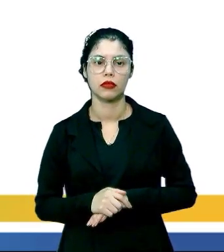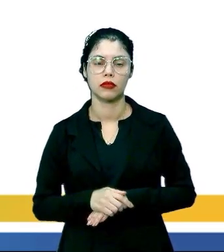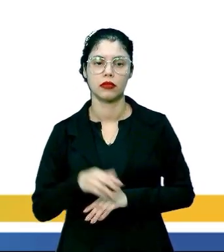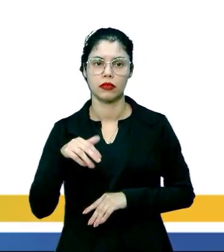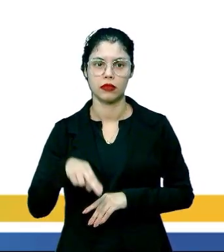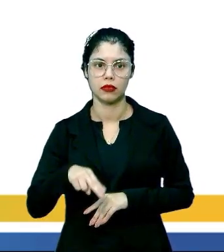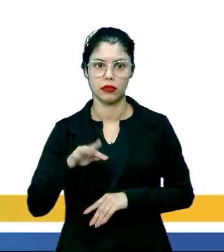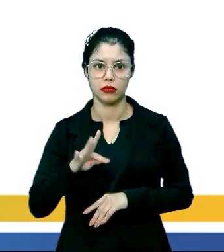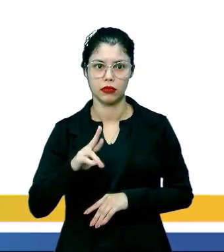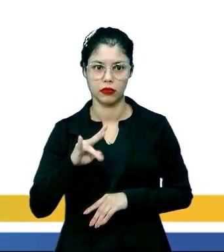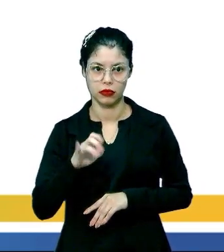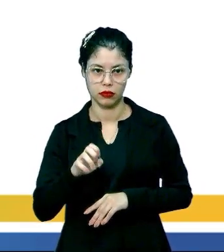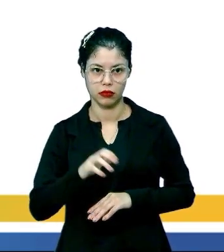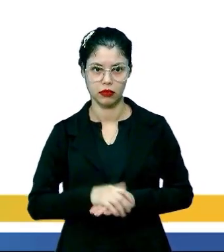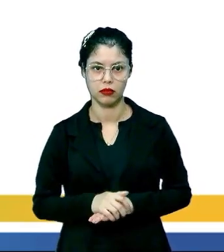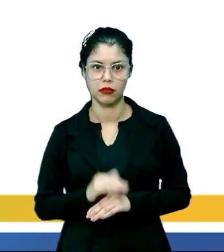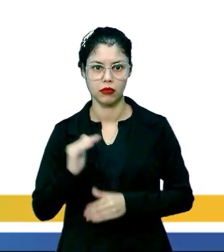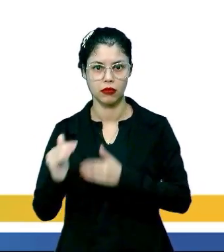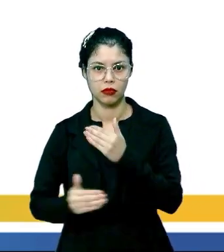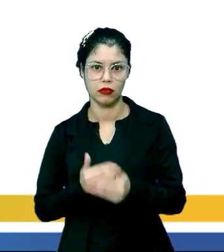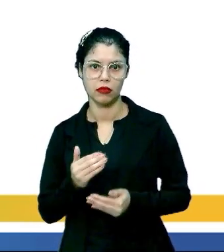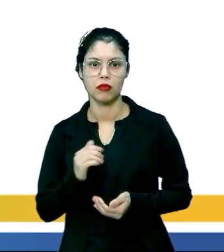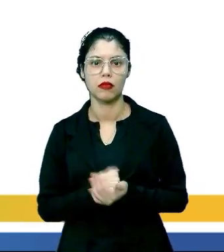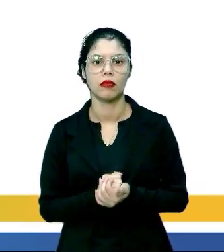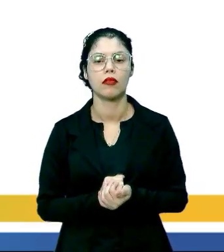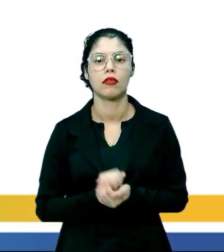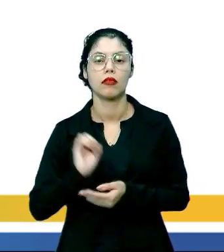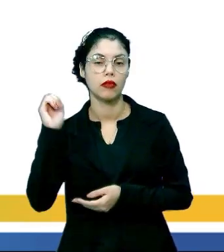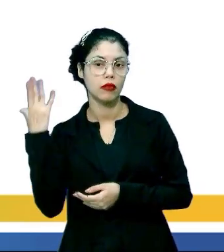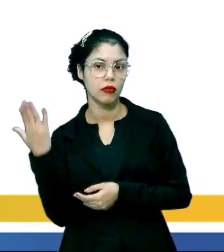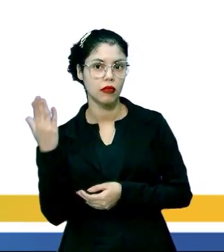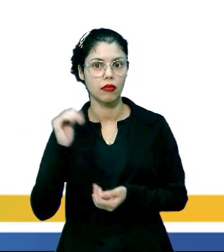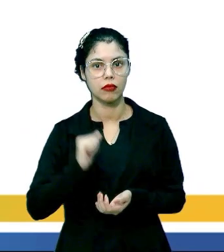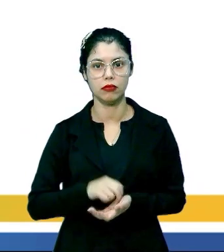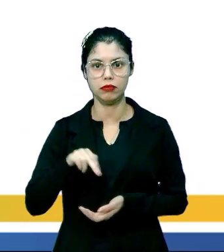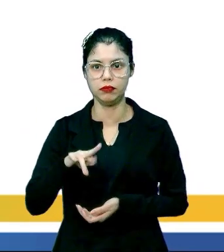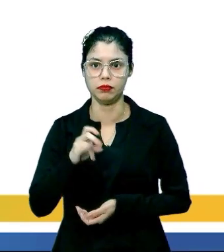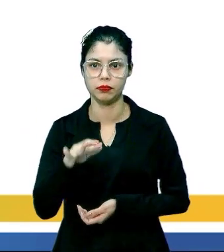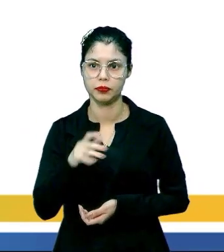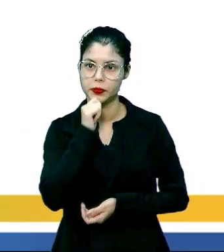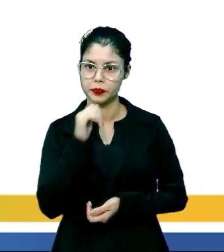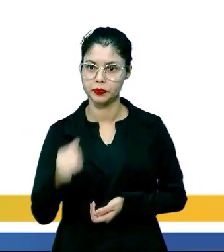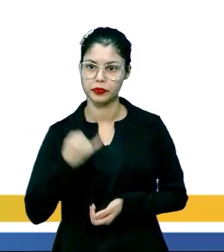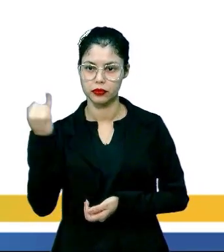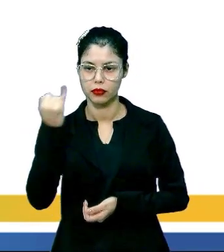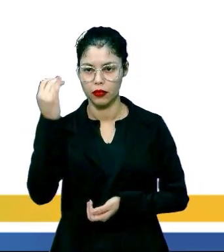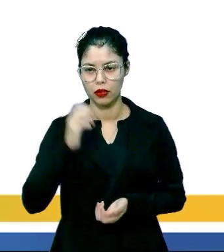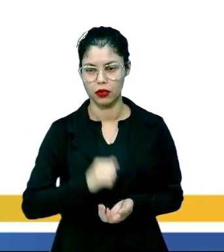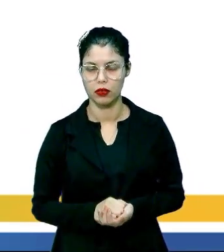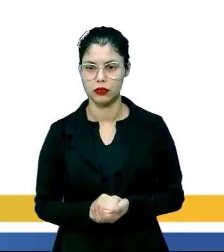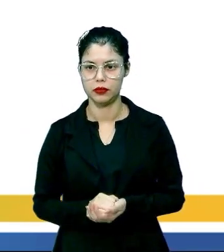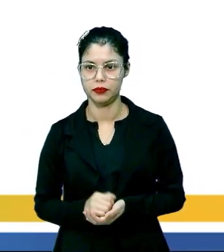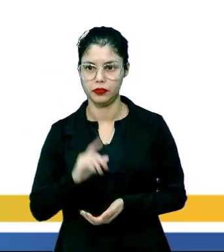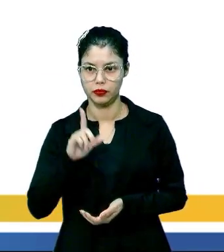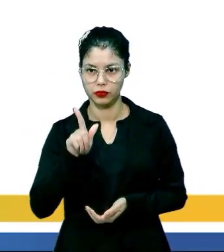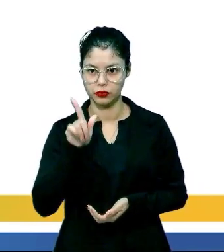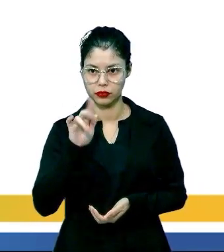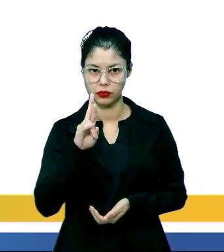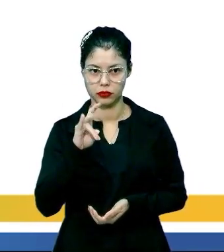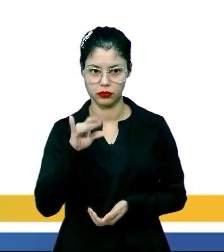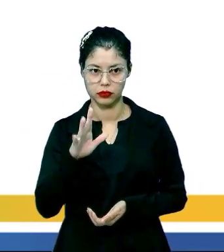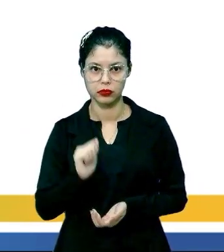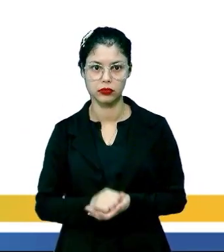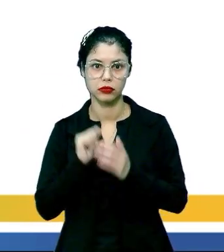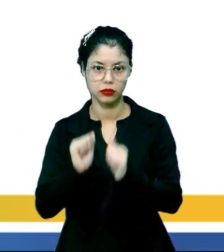Temos a nefrite, que é um processo inflamatório que acontece nos néfrons, tá? Mais especificamente nos